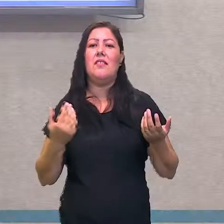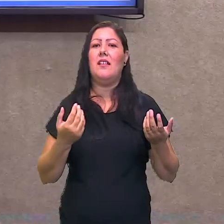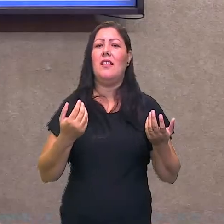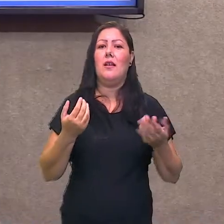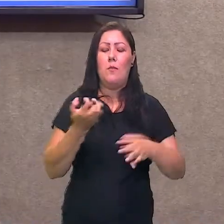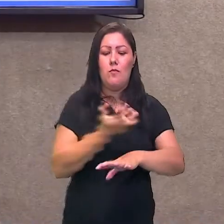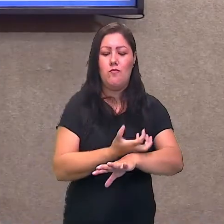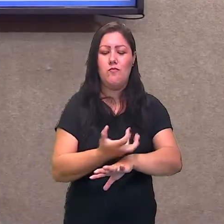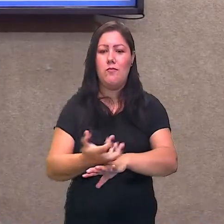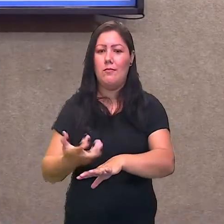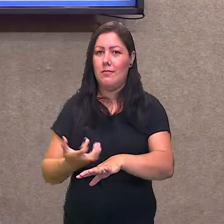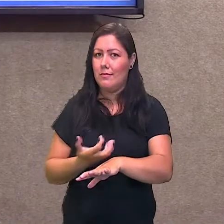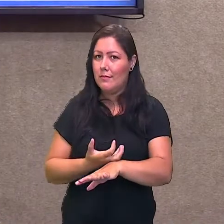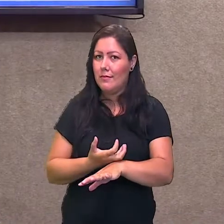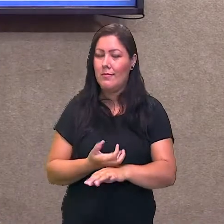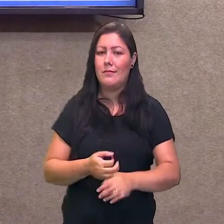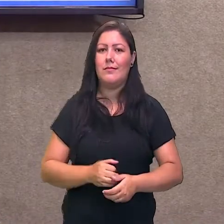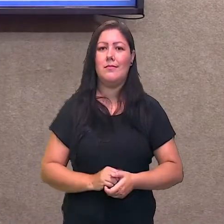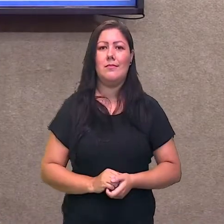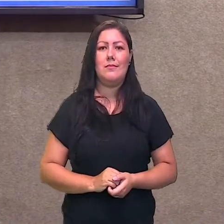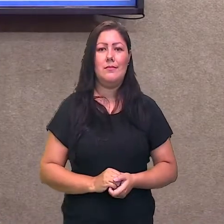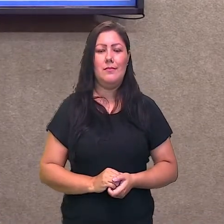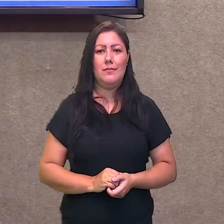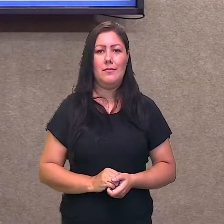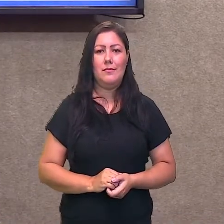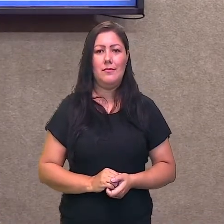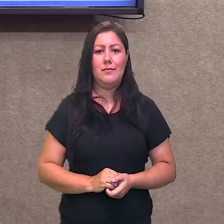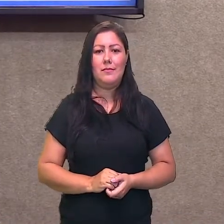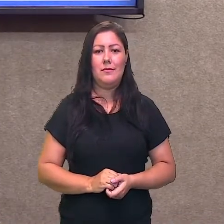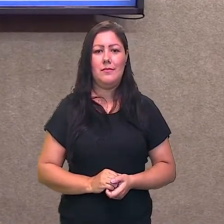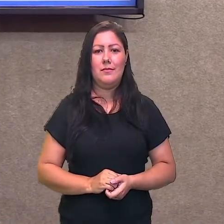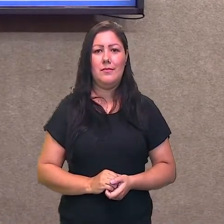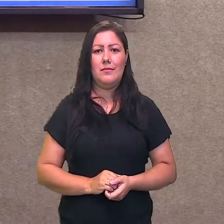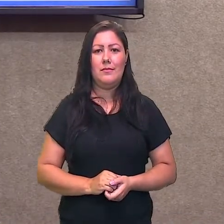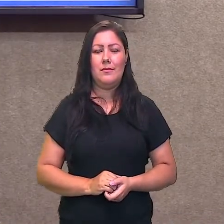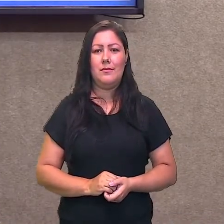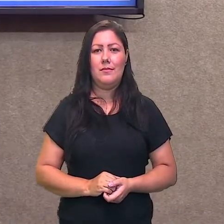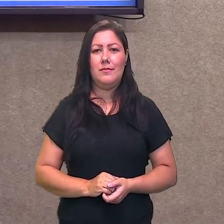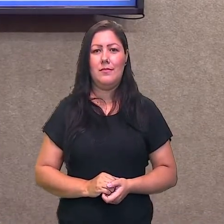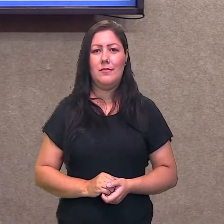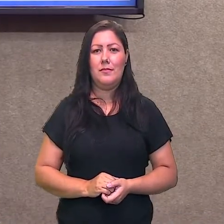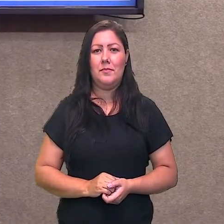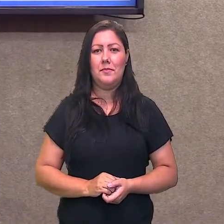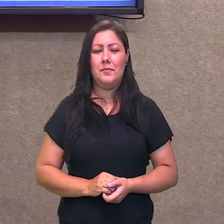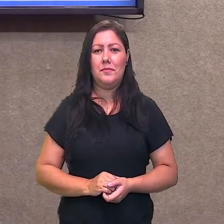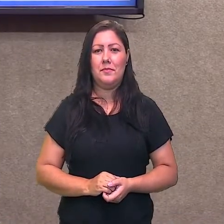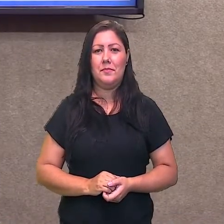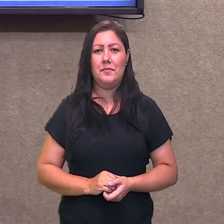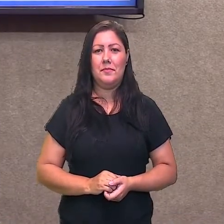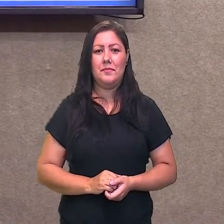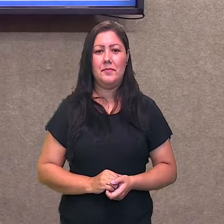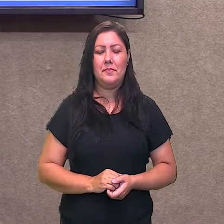vegetação. Agora é interessante, porque não é só